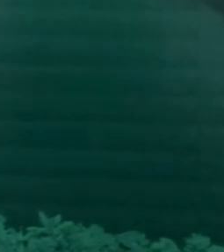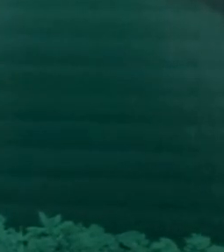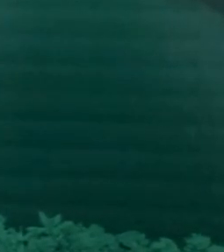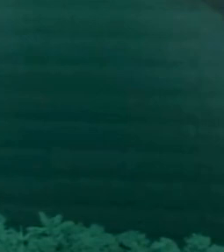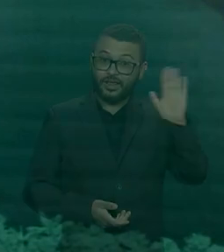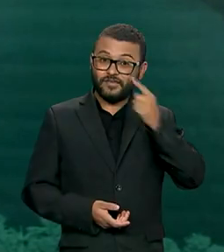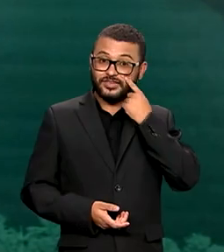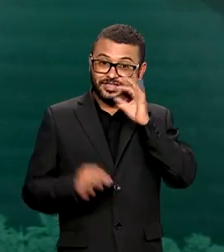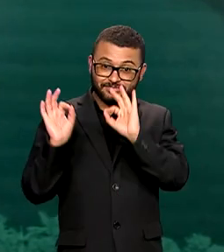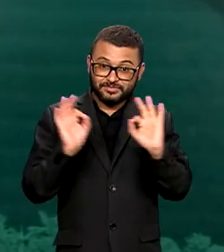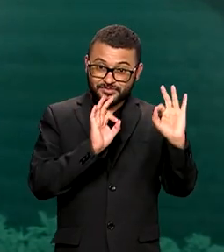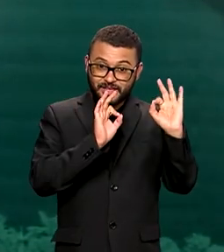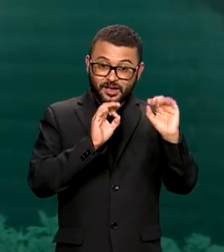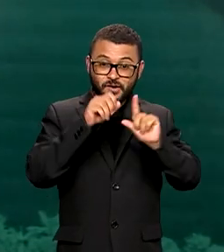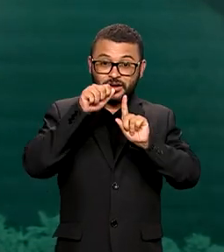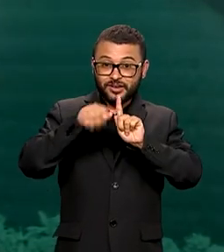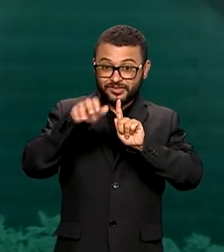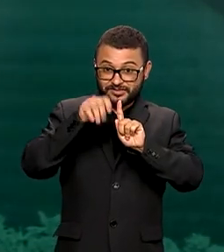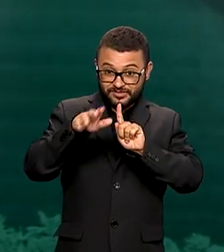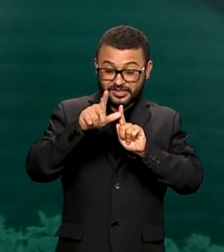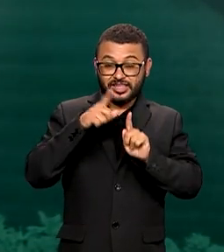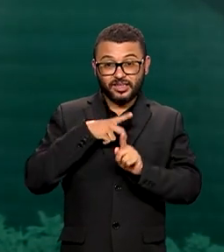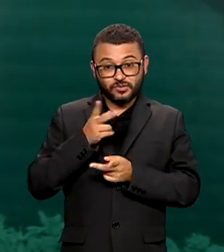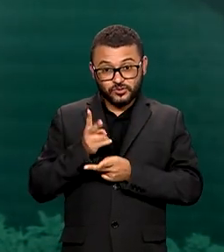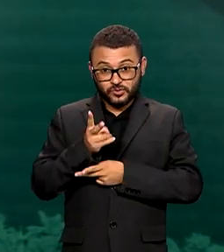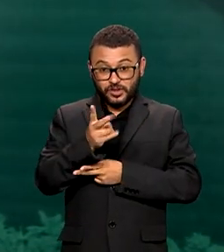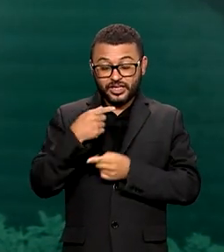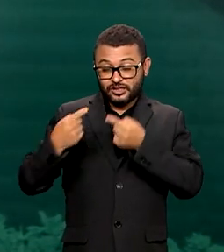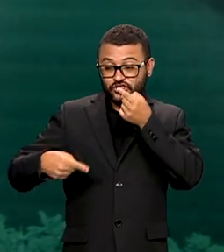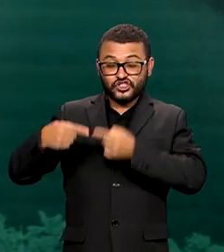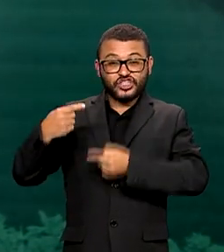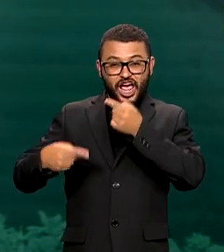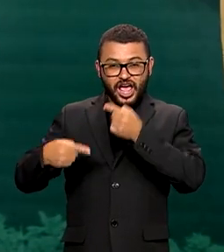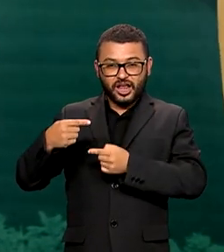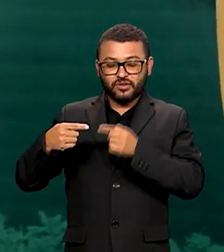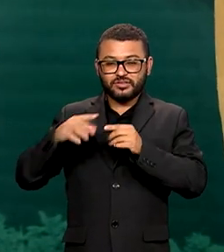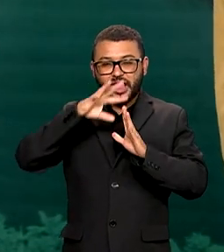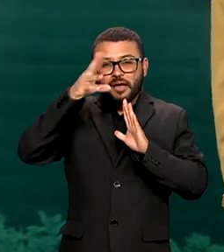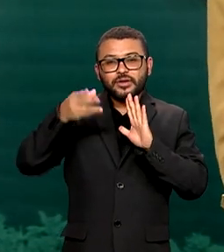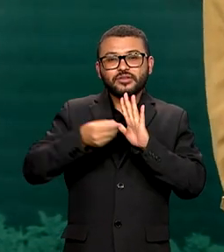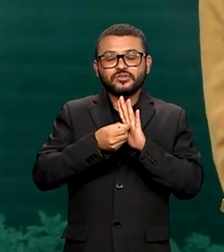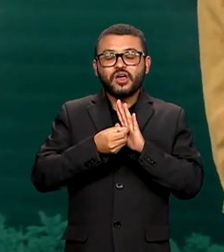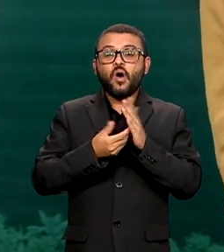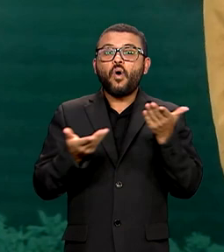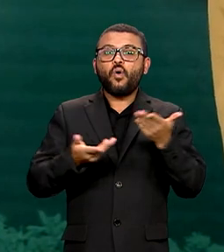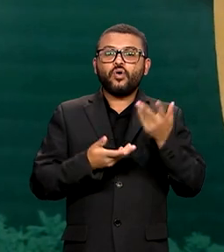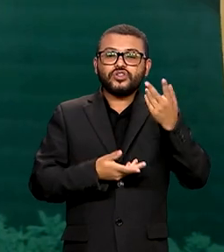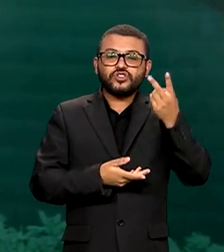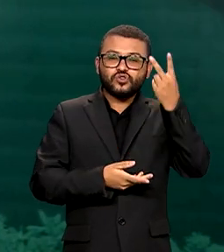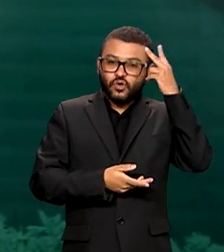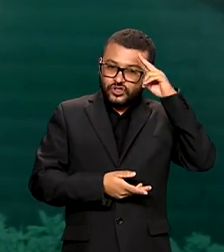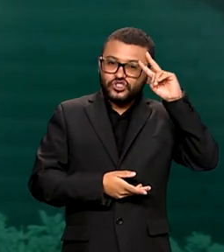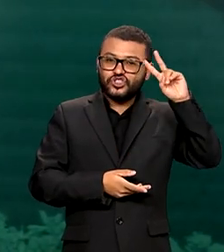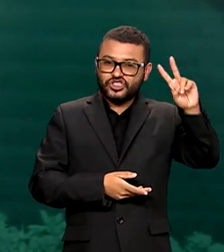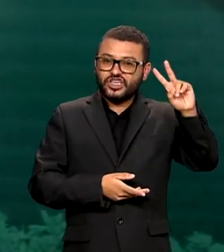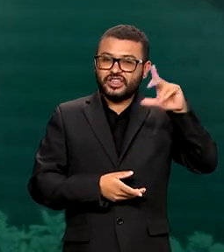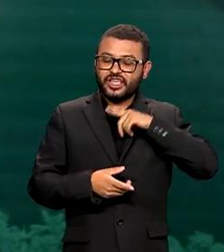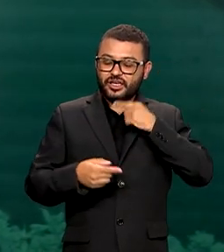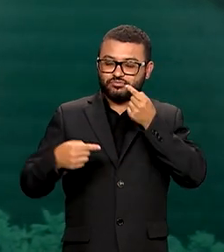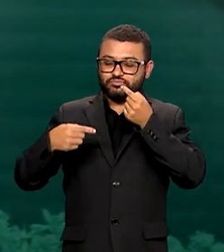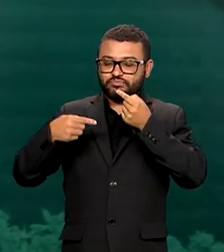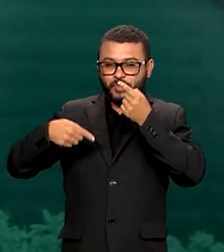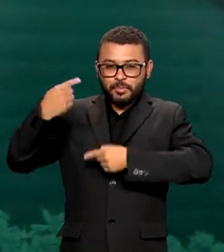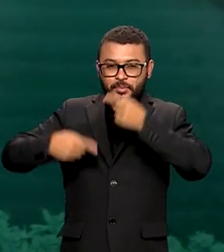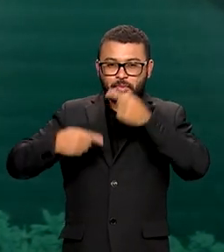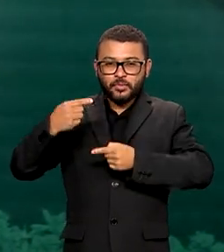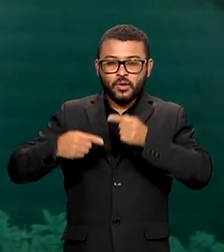Olá para você ligado no canal Gov. Seguimos aqui nos Diálogos Amazônicos, segundo dia de conversas em preparação para a Cúpula